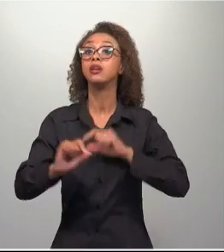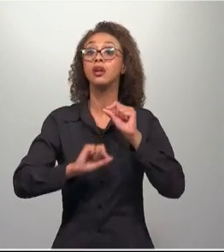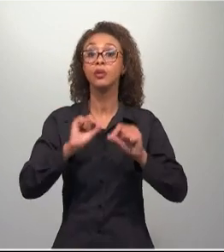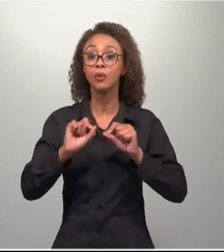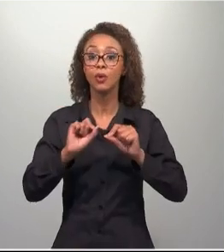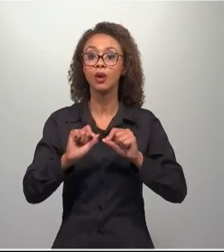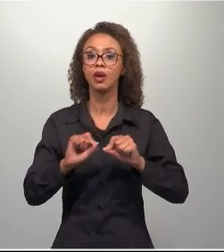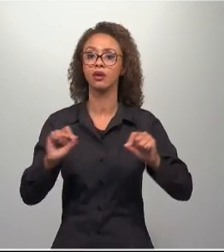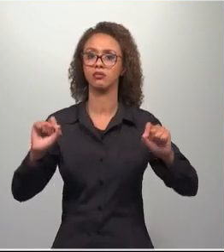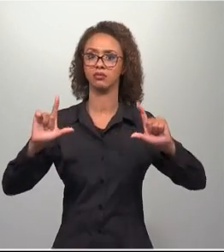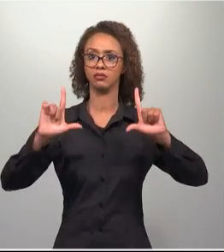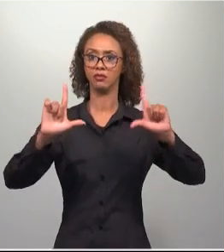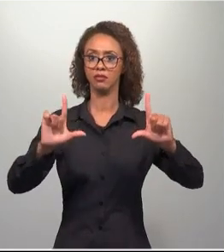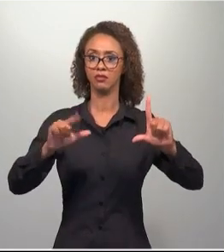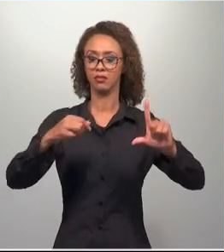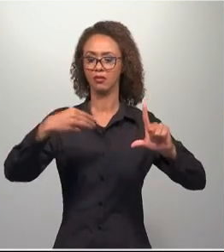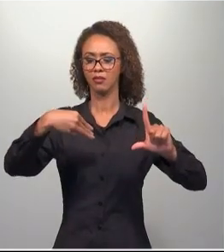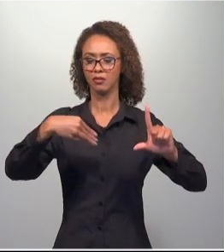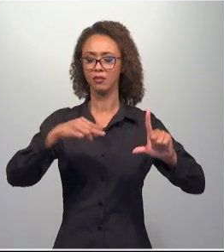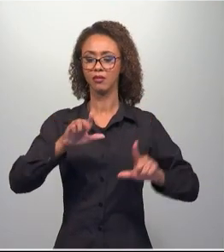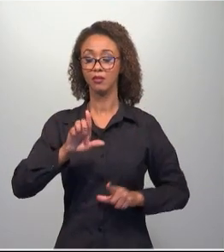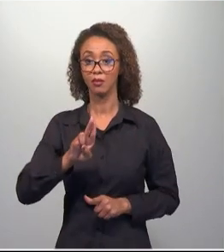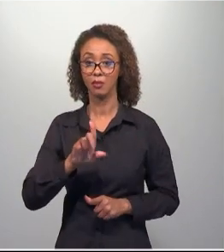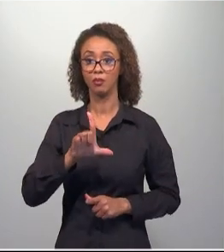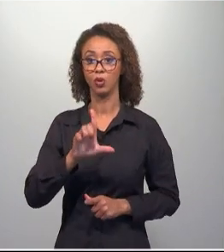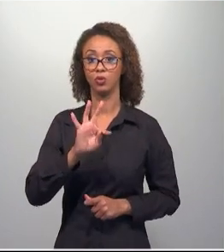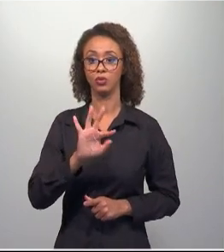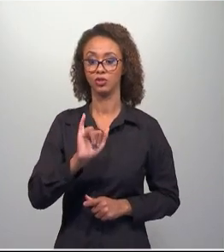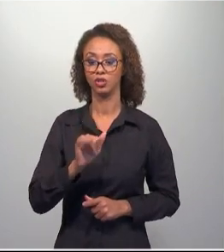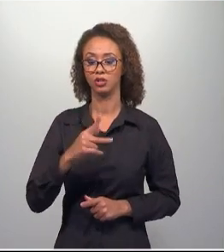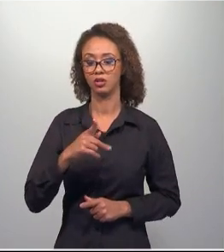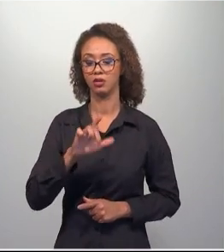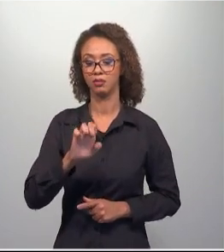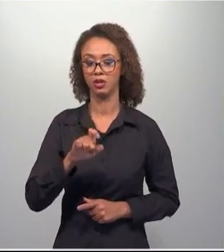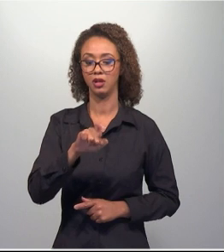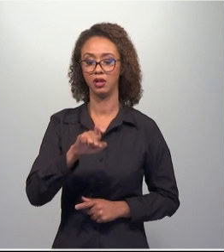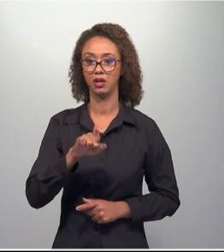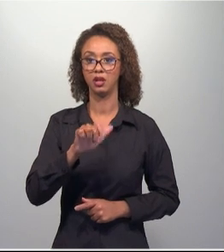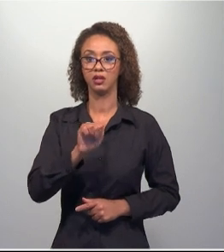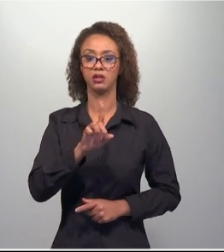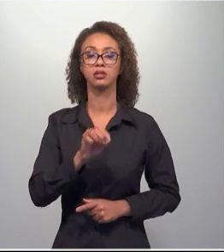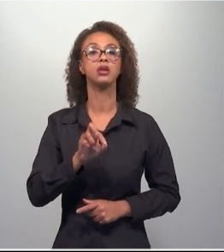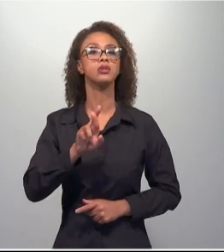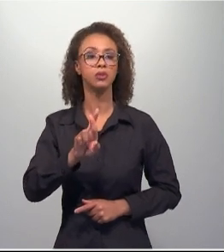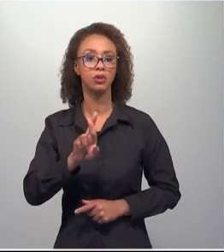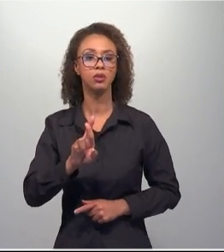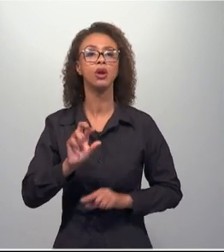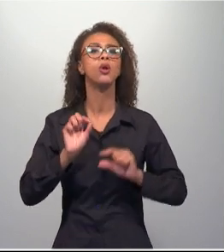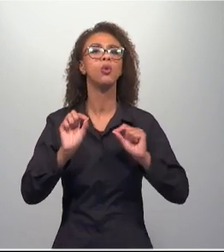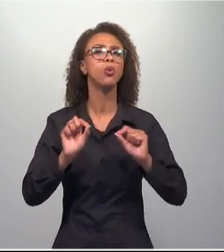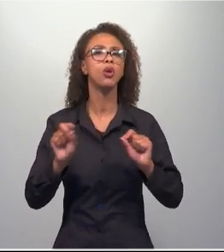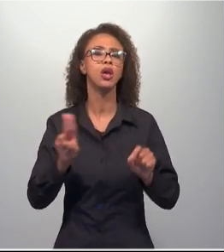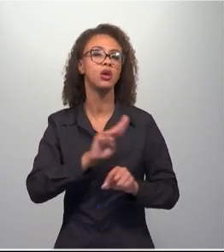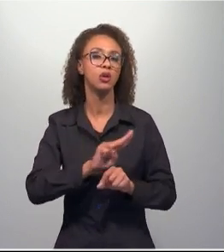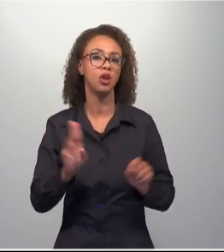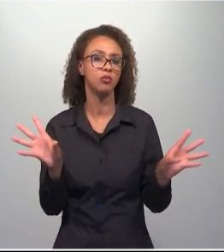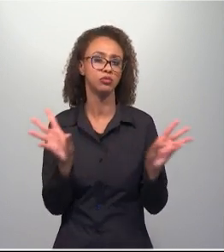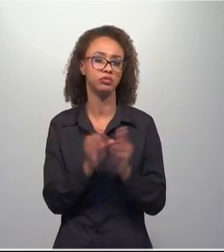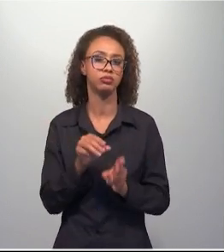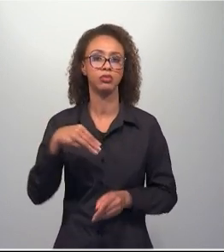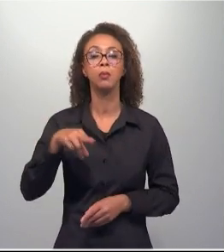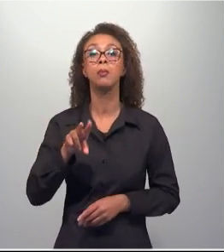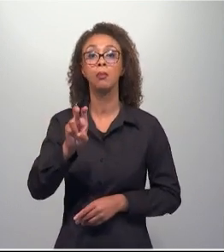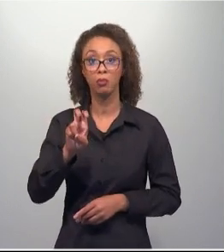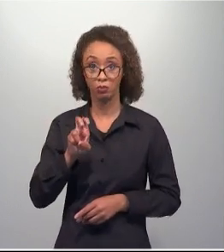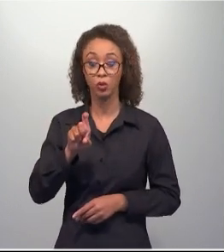um multiplexador eu tenho uma única saída e quatro entradas essas quatro